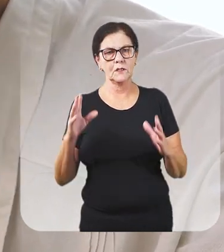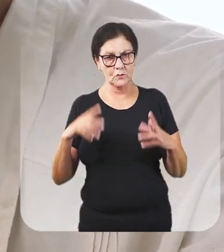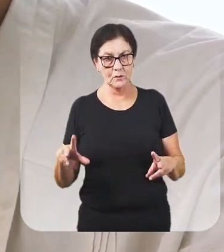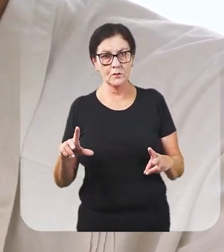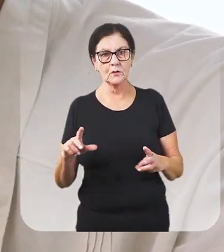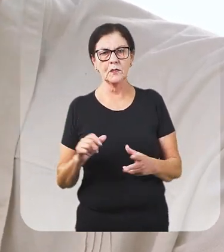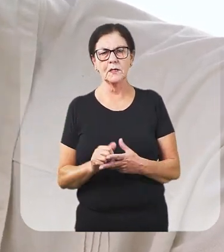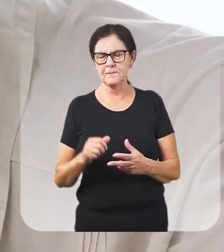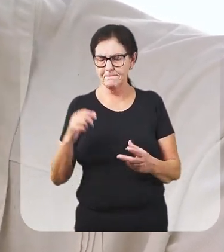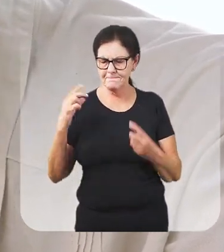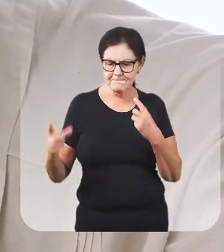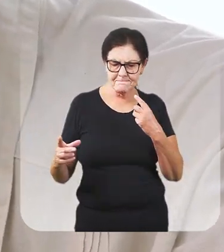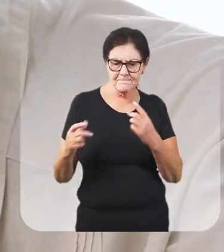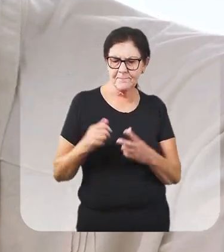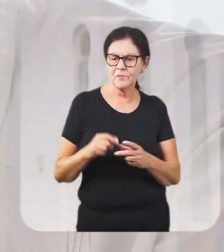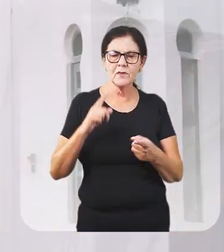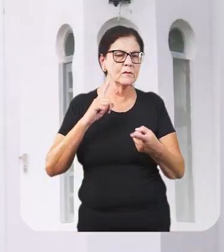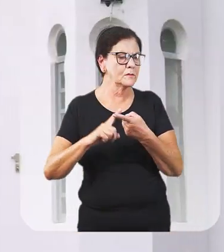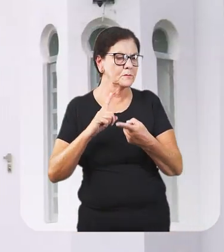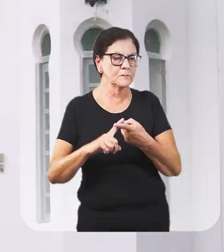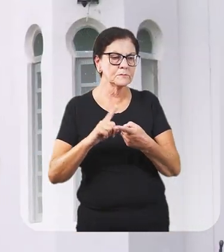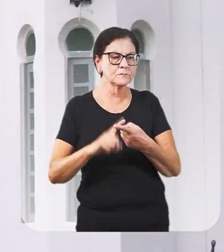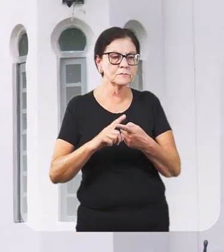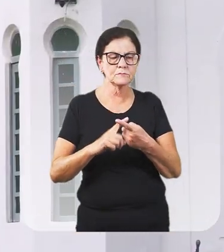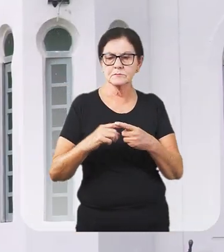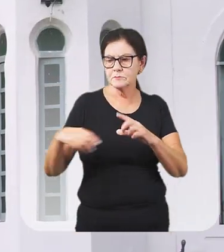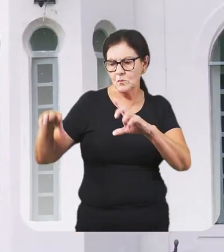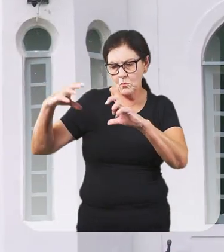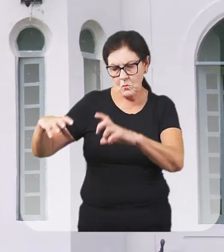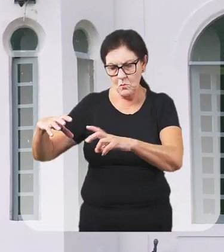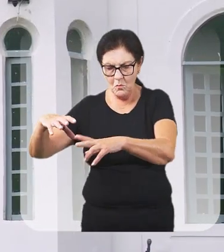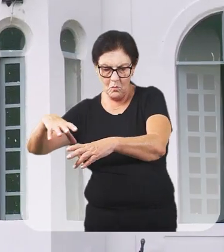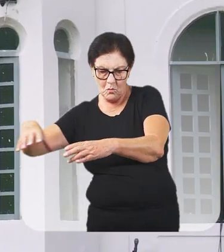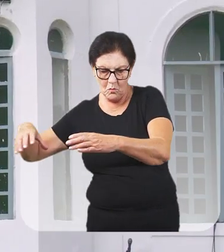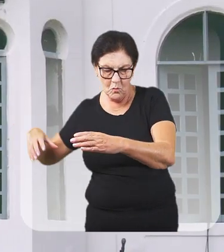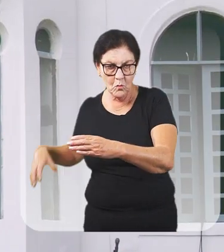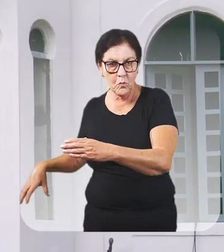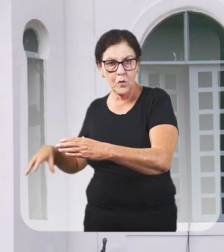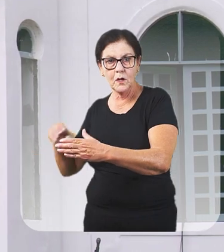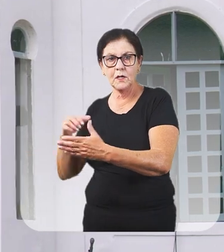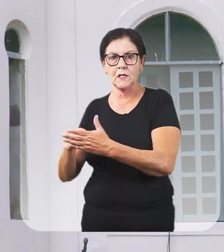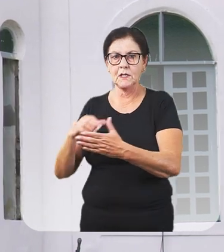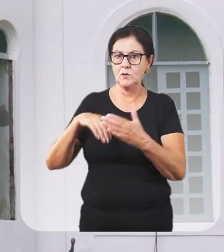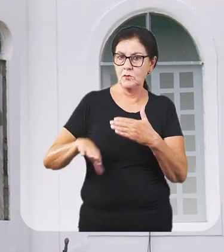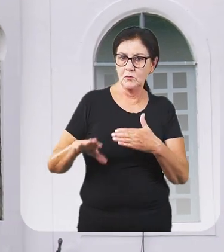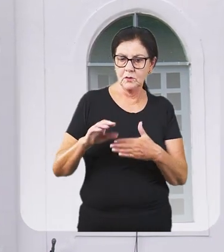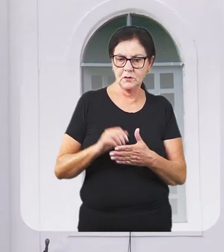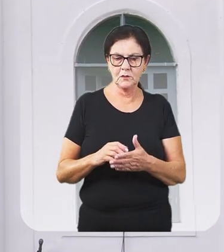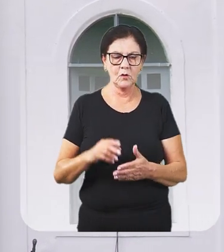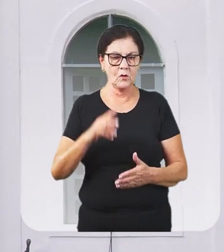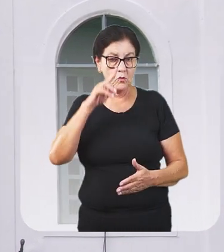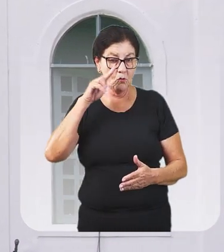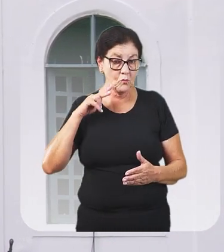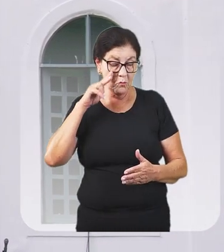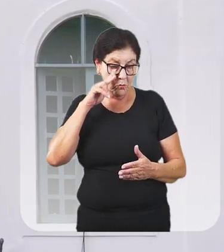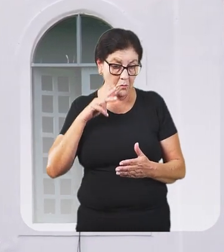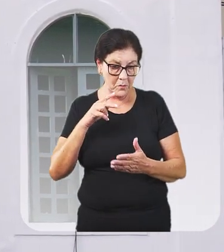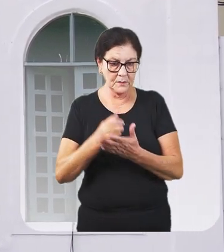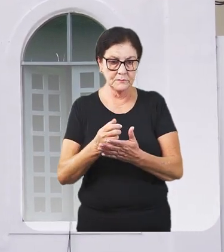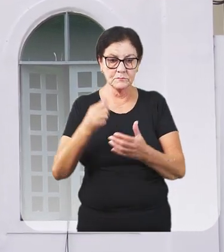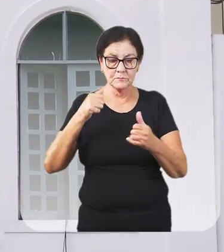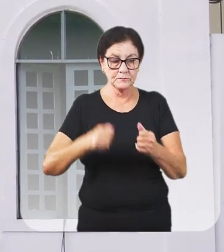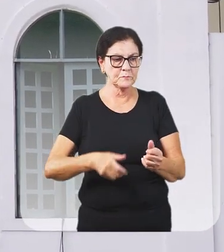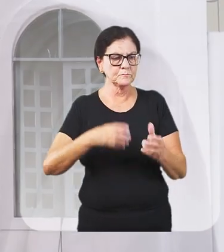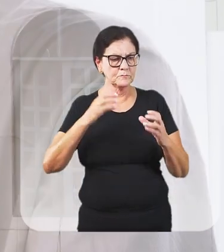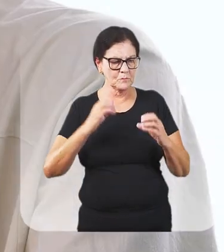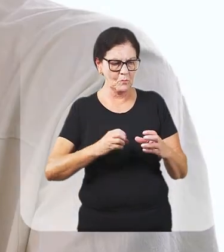imperador ele vinha tomar banho de praia aqui porque era isolado. Então era um local adequado à construção de uma fortificação, porque um forte ele sempre pode ser bombardeado